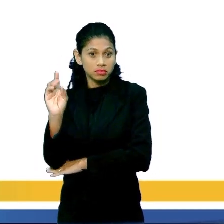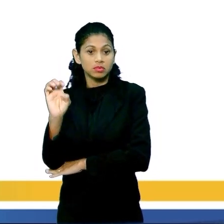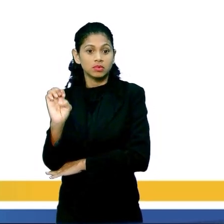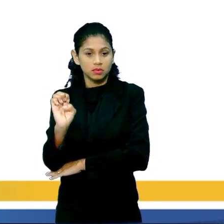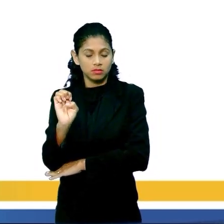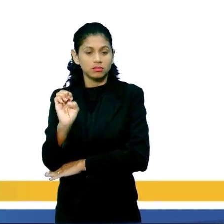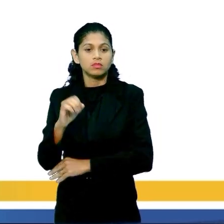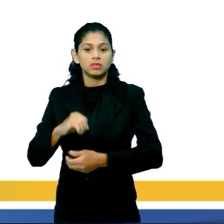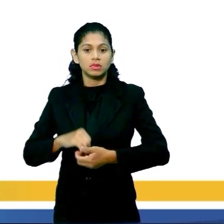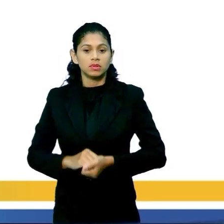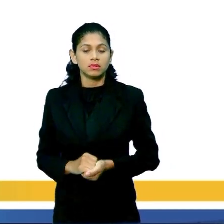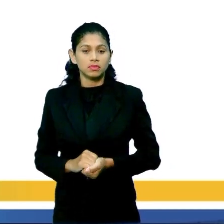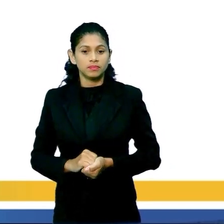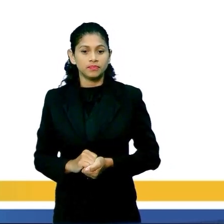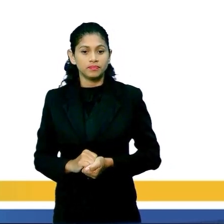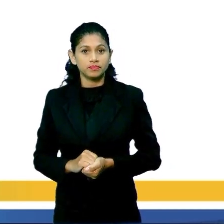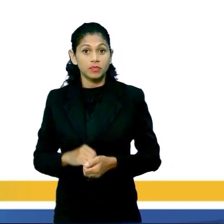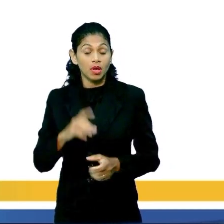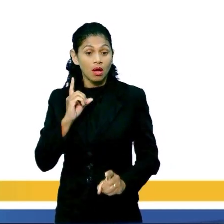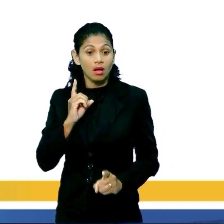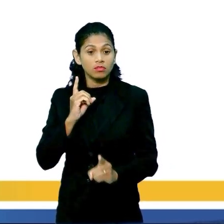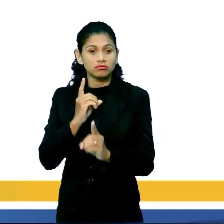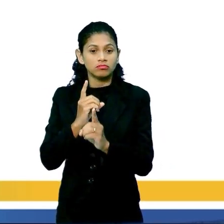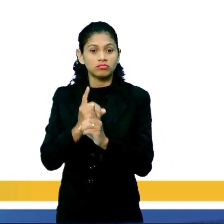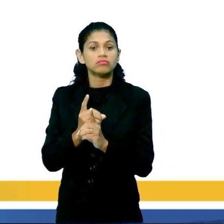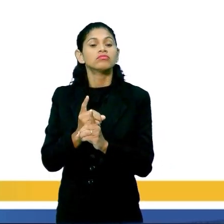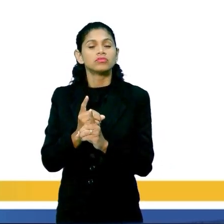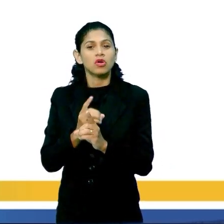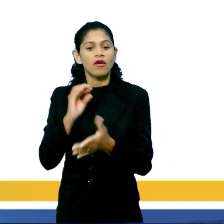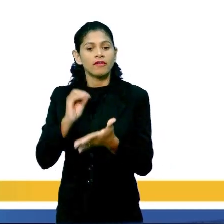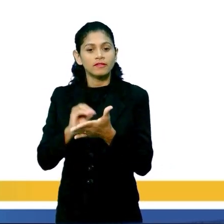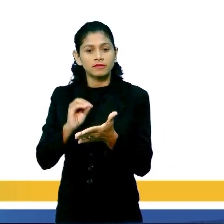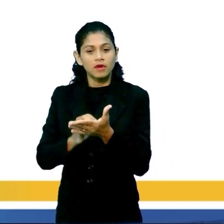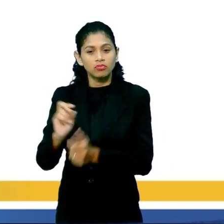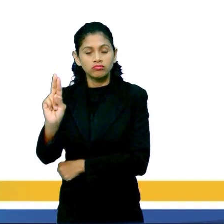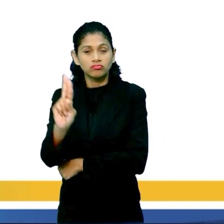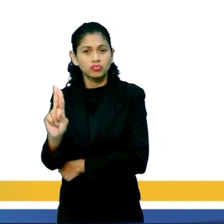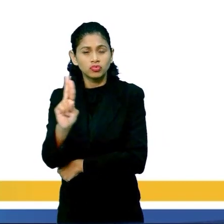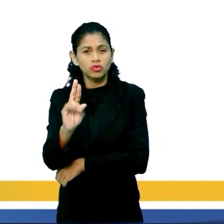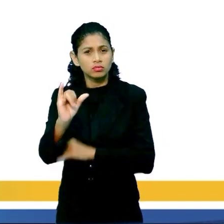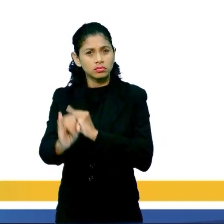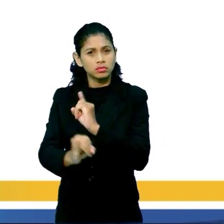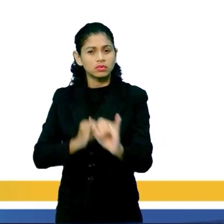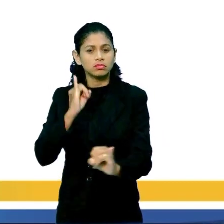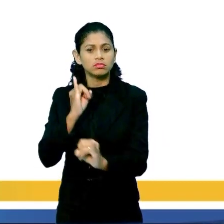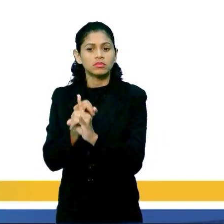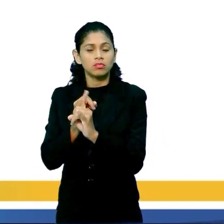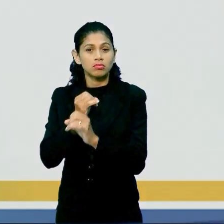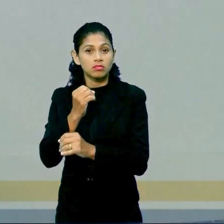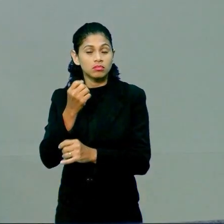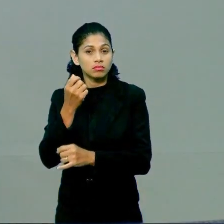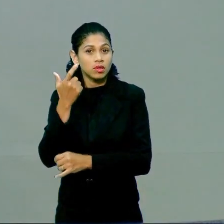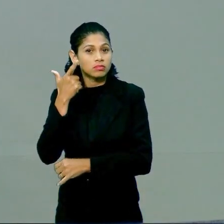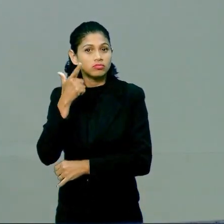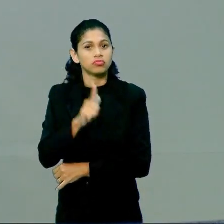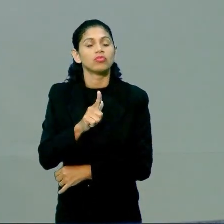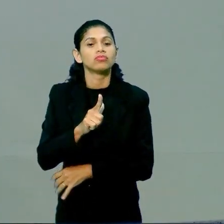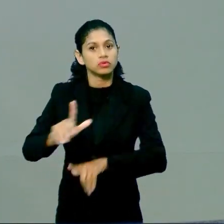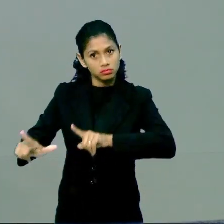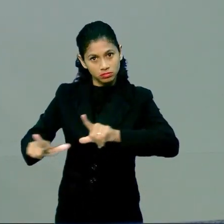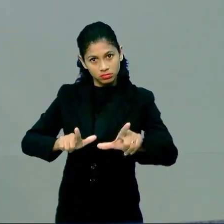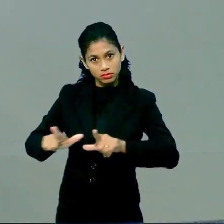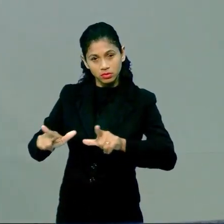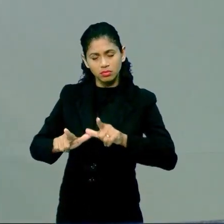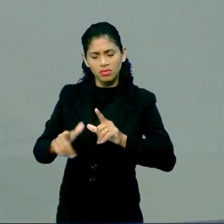família né descobriu a falta da utilidade da internet para conseguir emprego Observe que tudo são possíveis causas